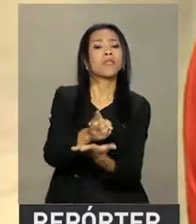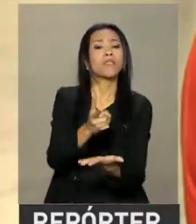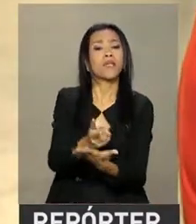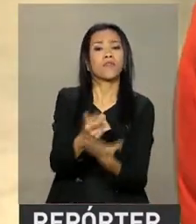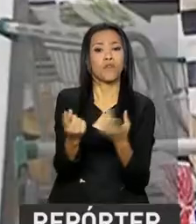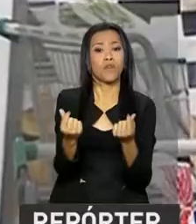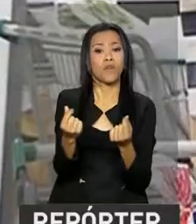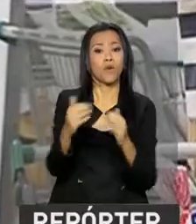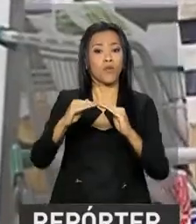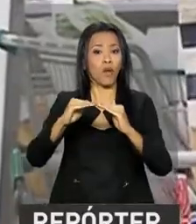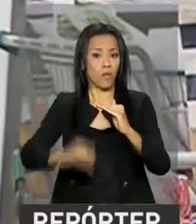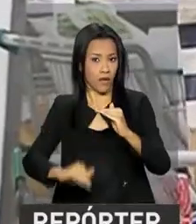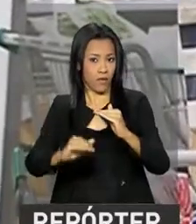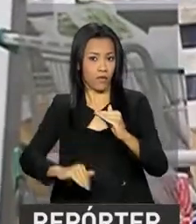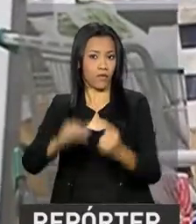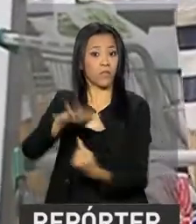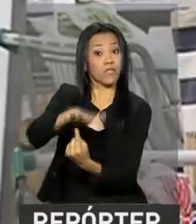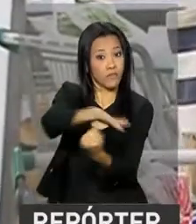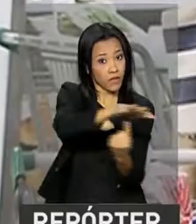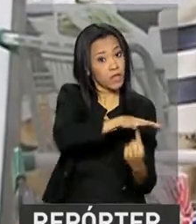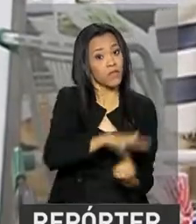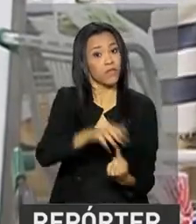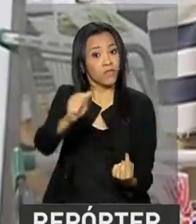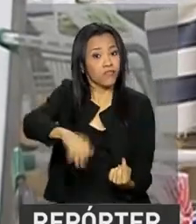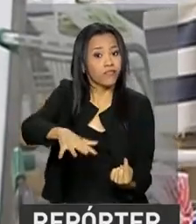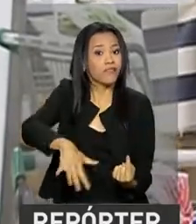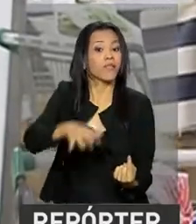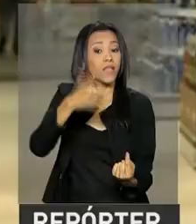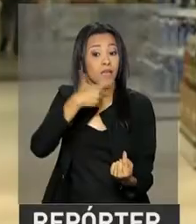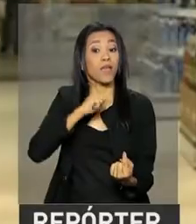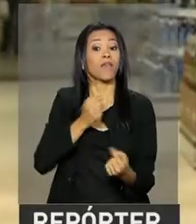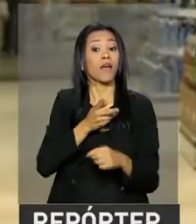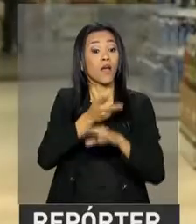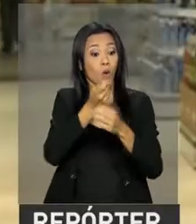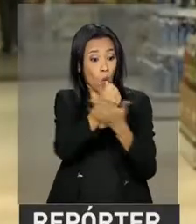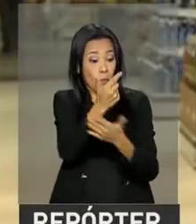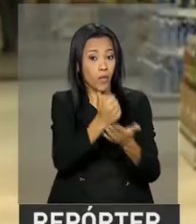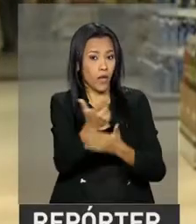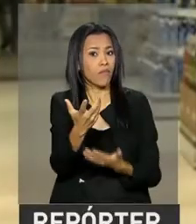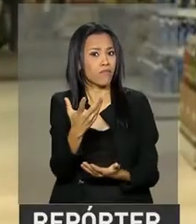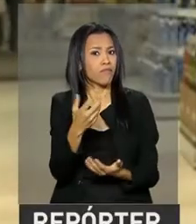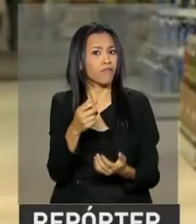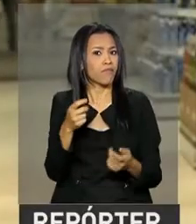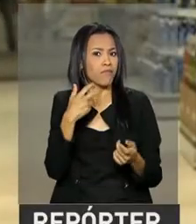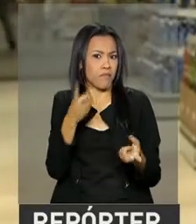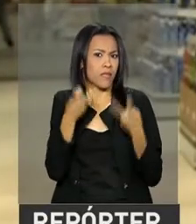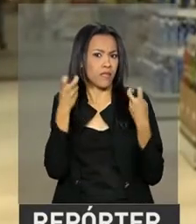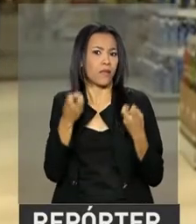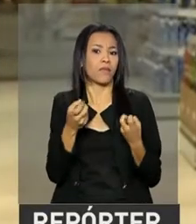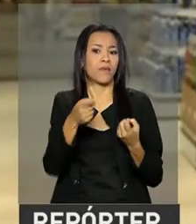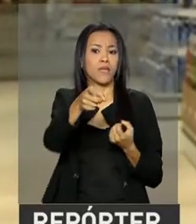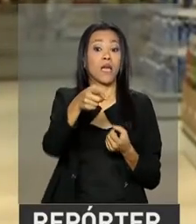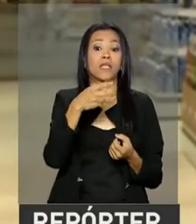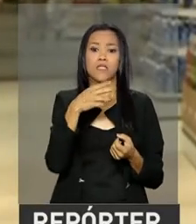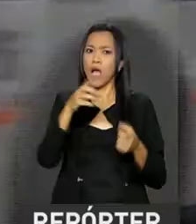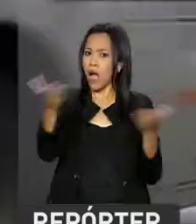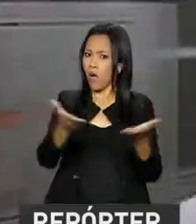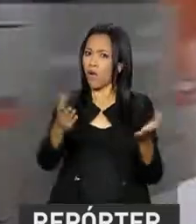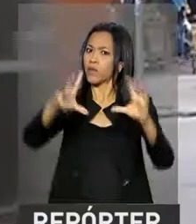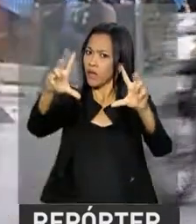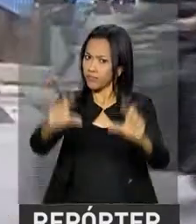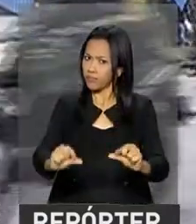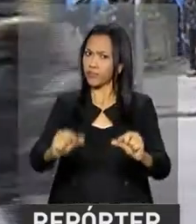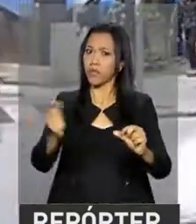supermercados estáveis. Quem vai às compras semanalmente percebe isso. Agora eles não estão subindo tanto como subiam antigamente, né?